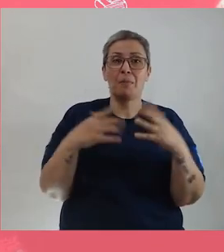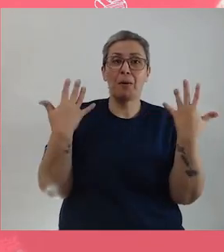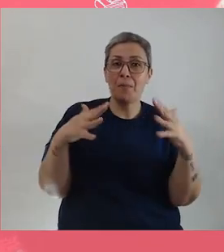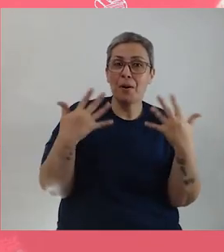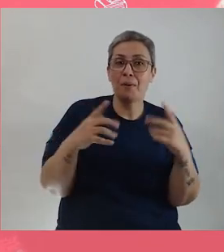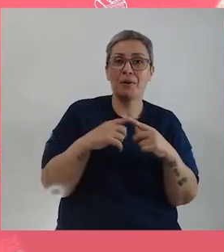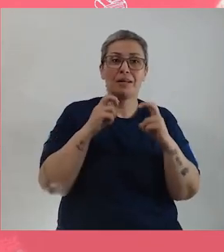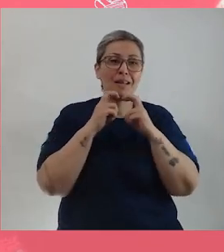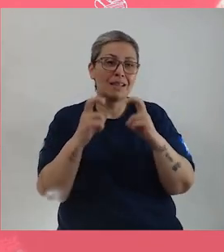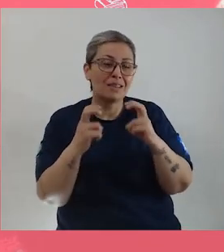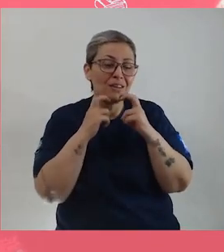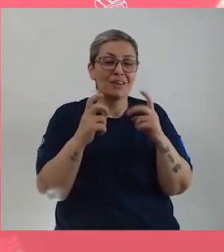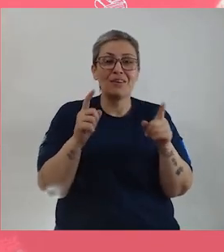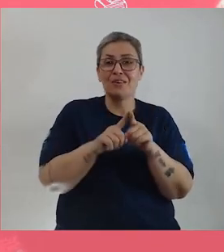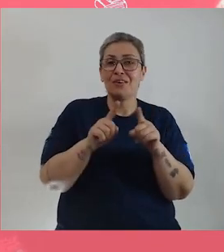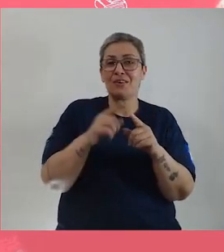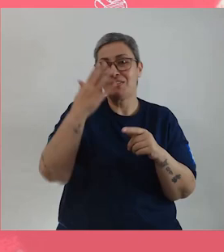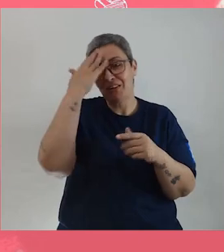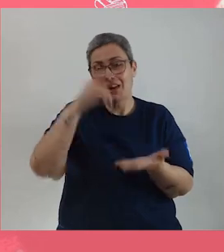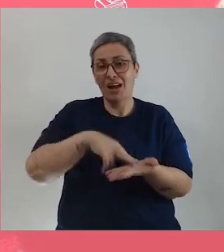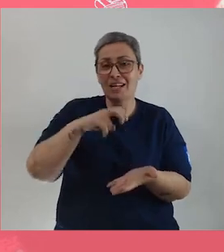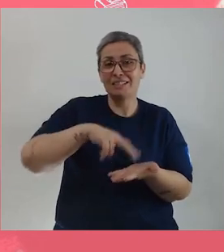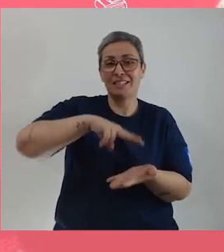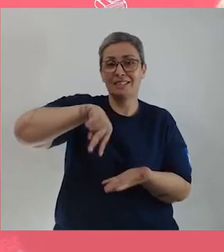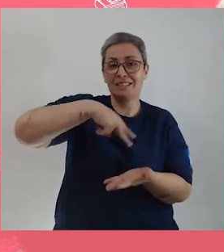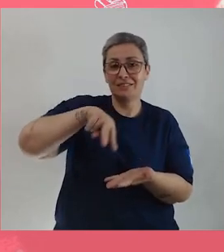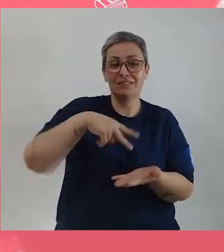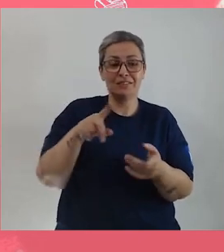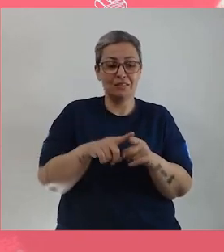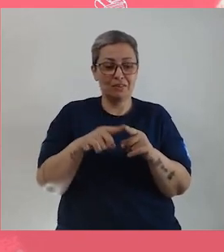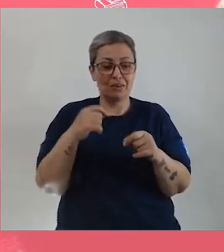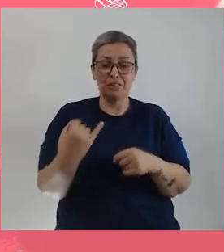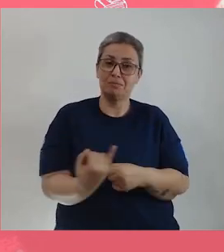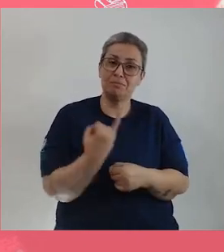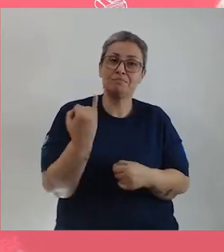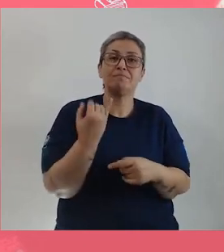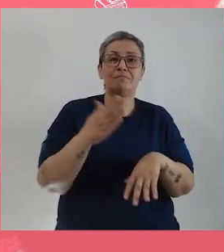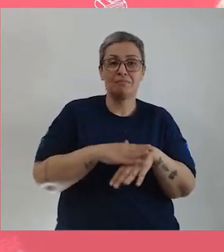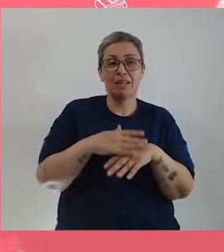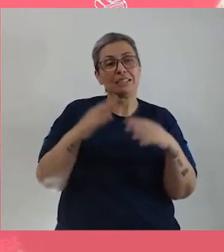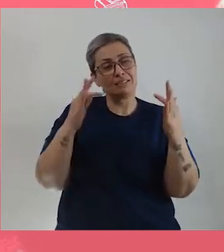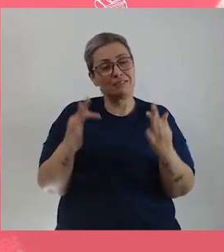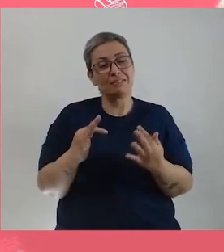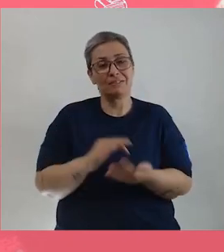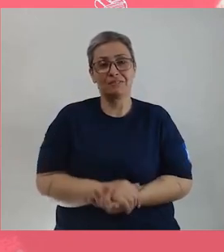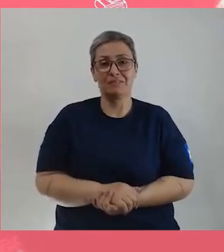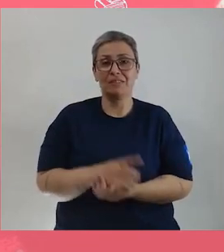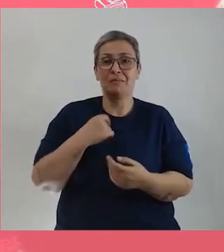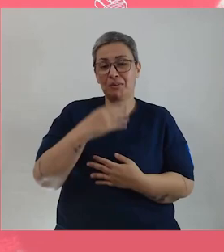bateu palma, ele gritou, ele, sabe, pulou, ele dançou. Foi muito importante para ele e eu tô muito